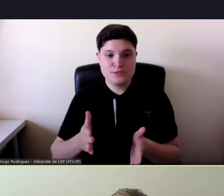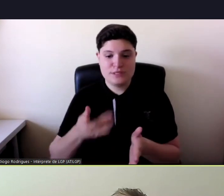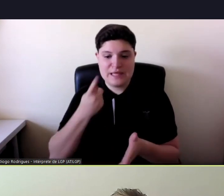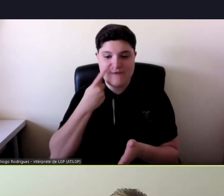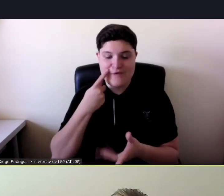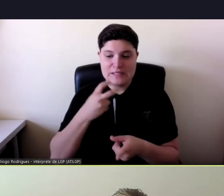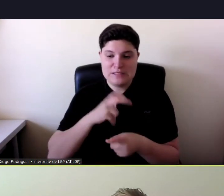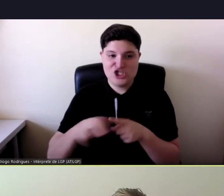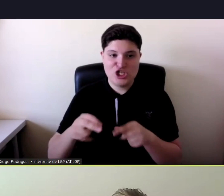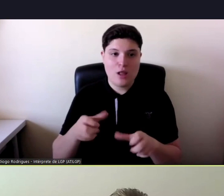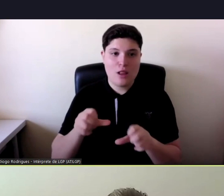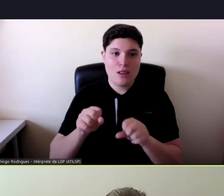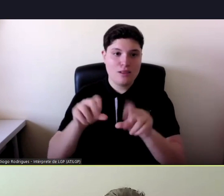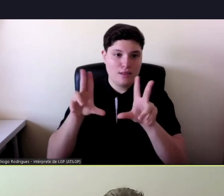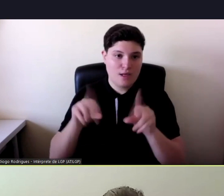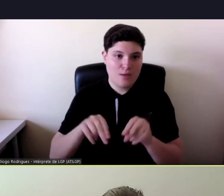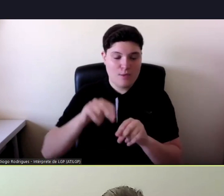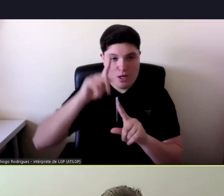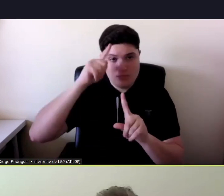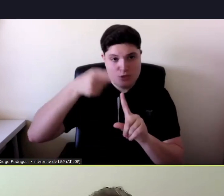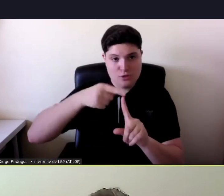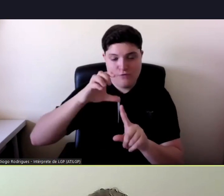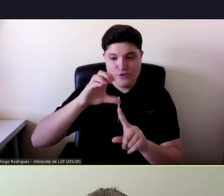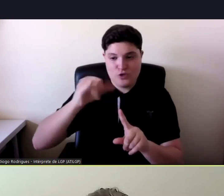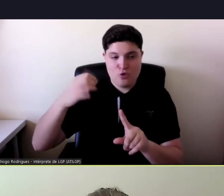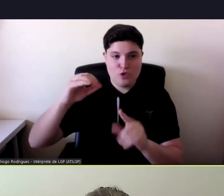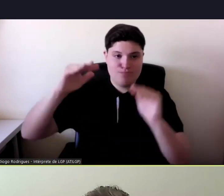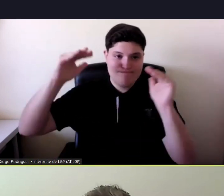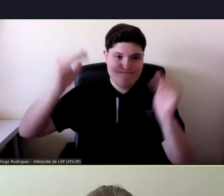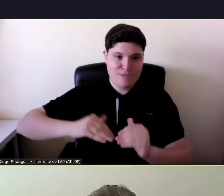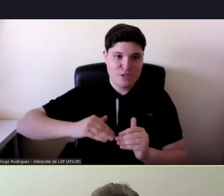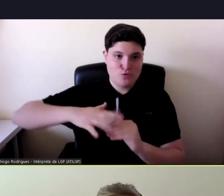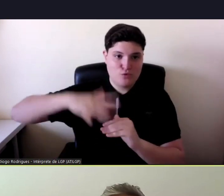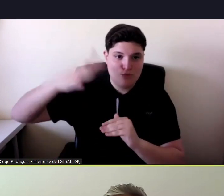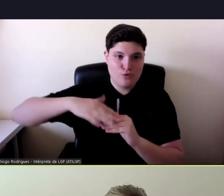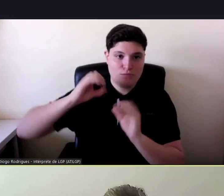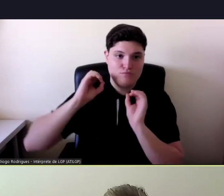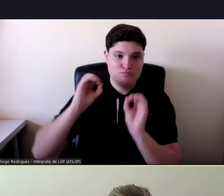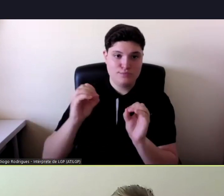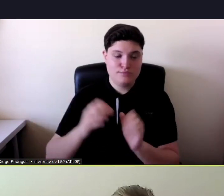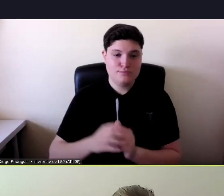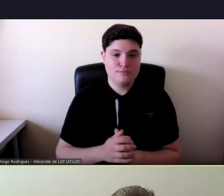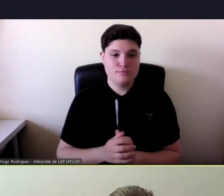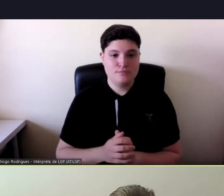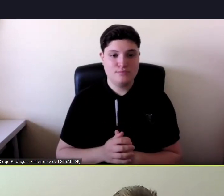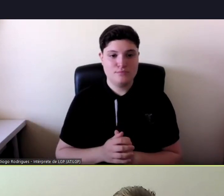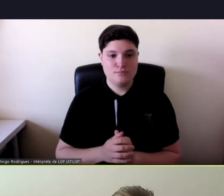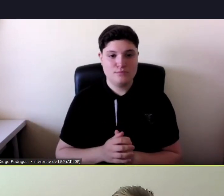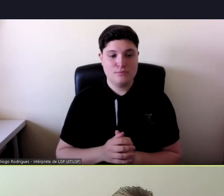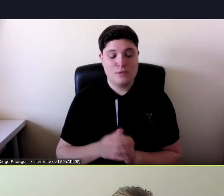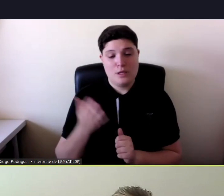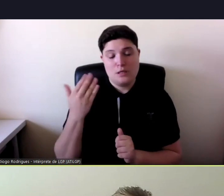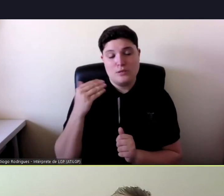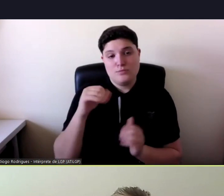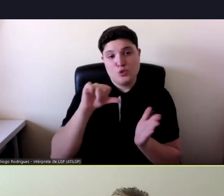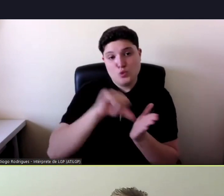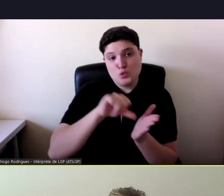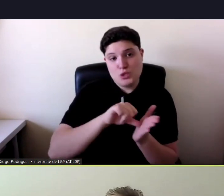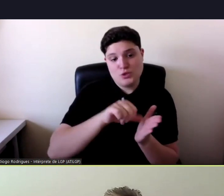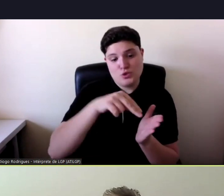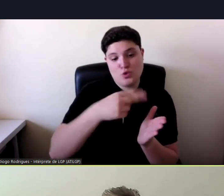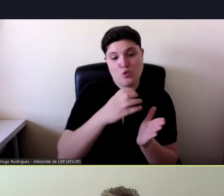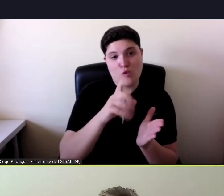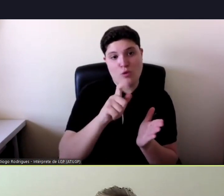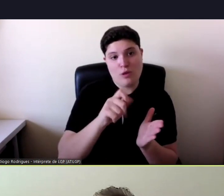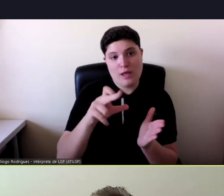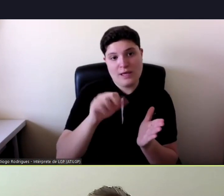início, não pertence a ninguém. Não é de ninguém. Se não é de ninguém, não se geram deveres para com ninguém, da mesma forma